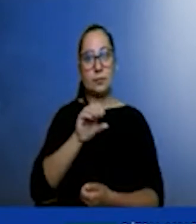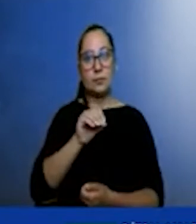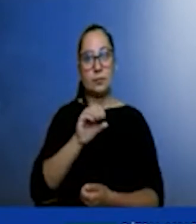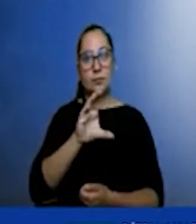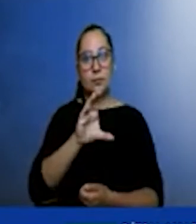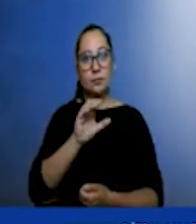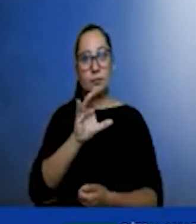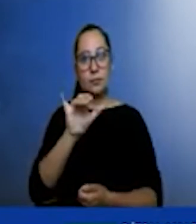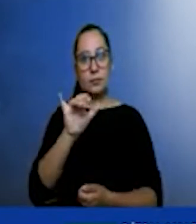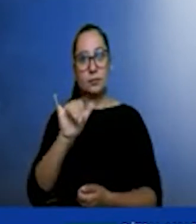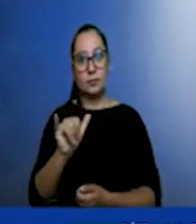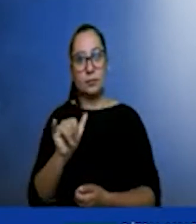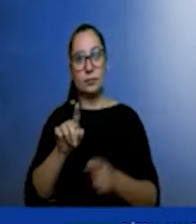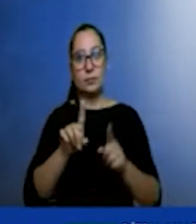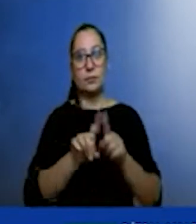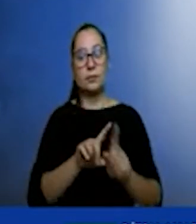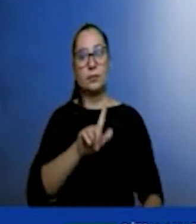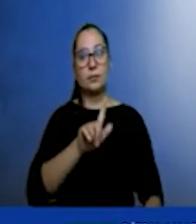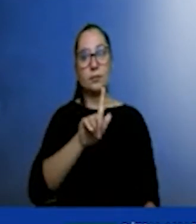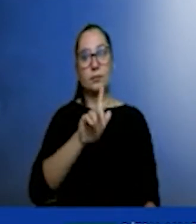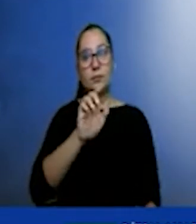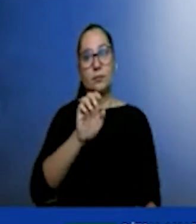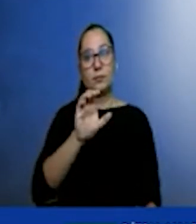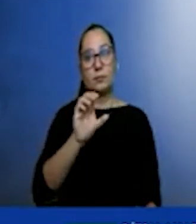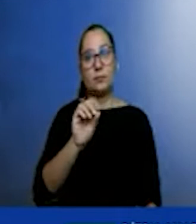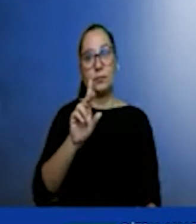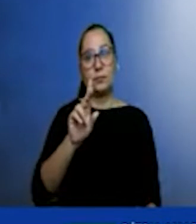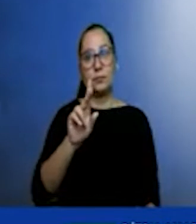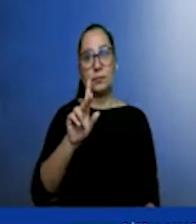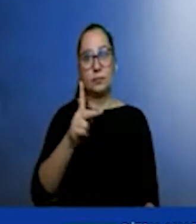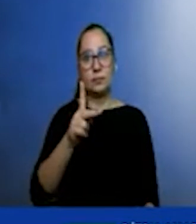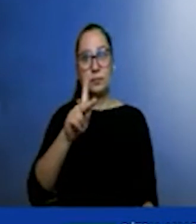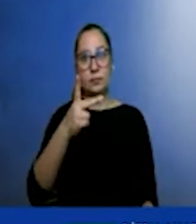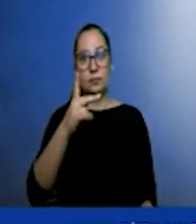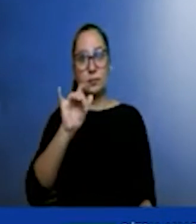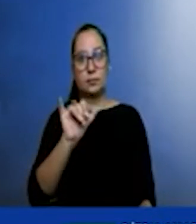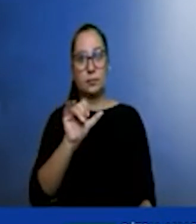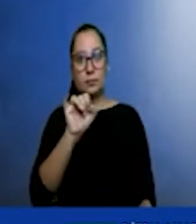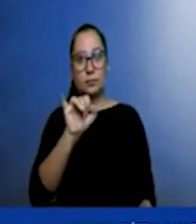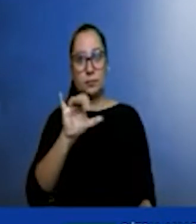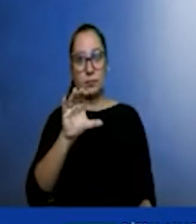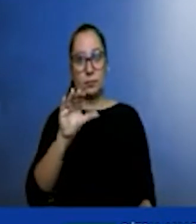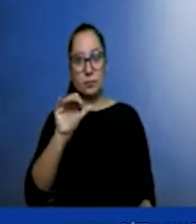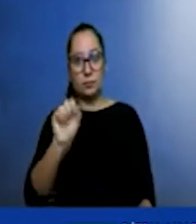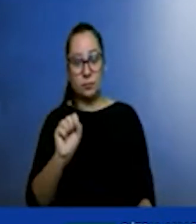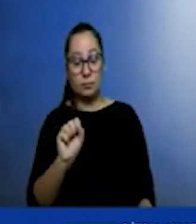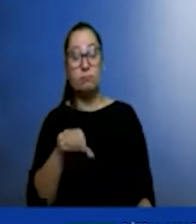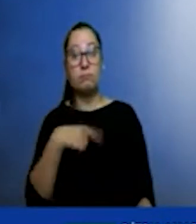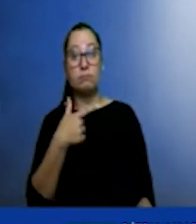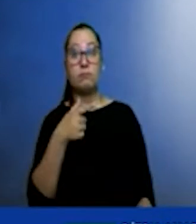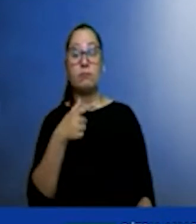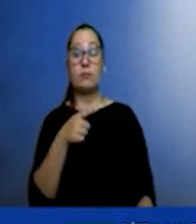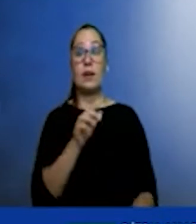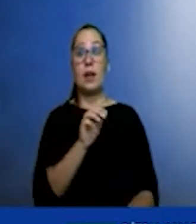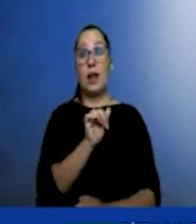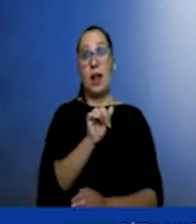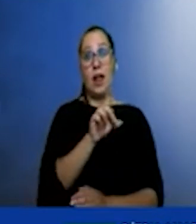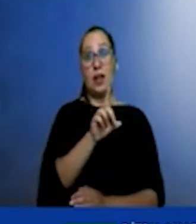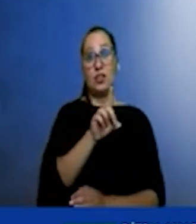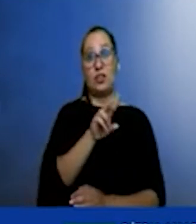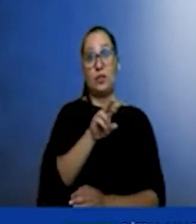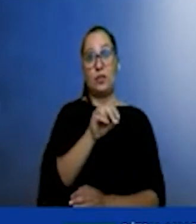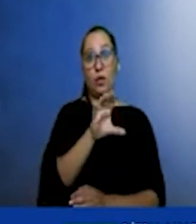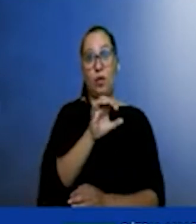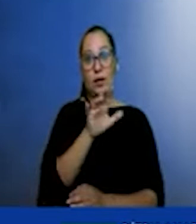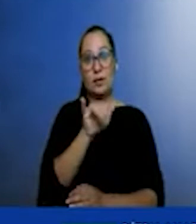que a Paula acabou de mencionar, ele tenta fazer com que, com a